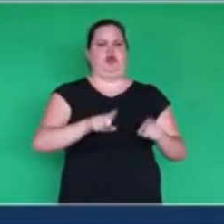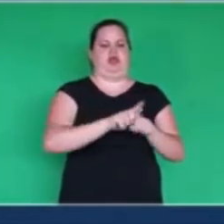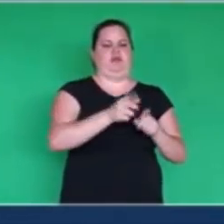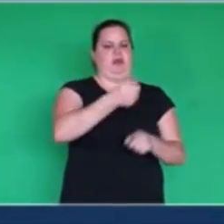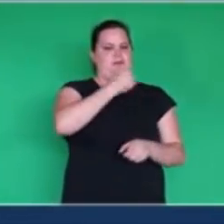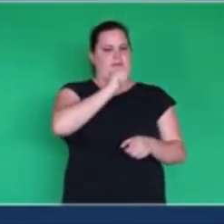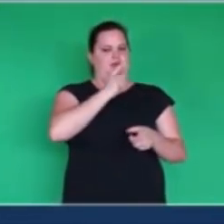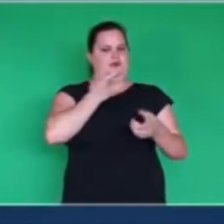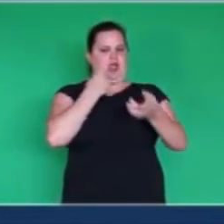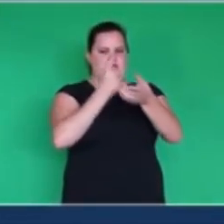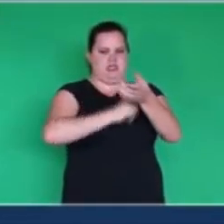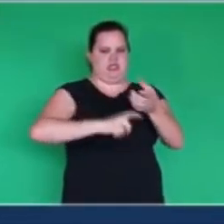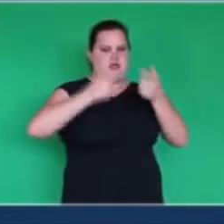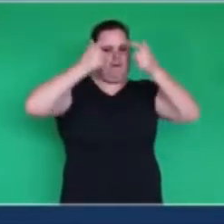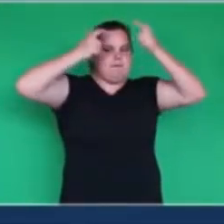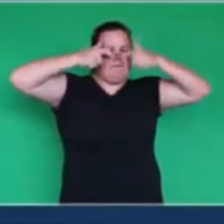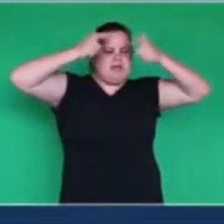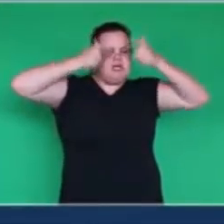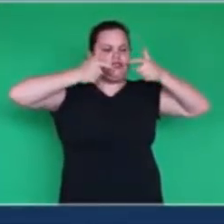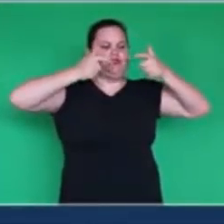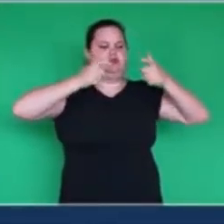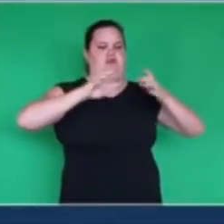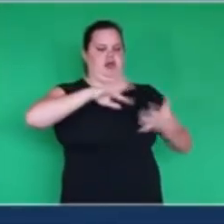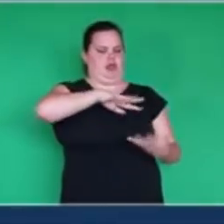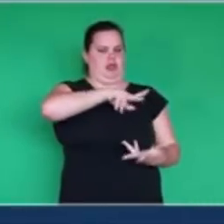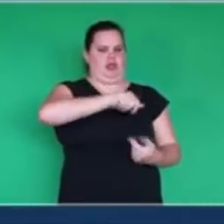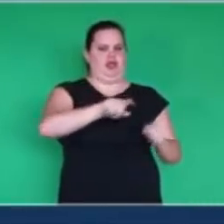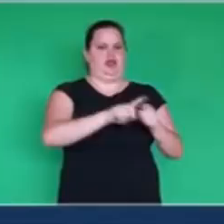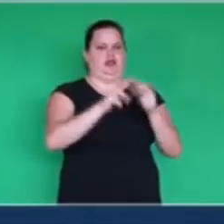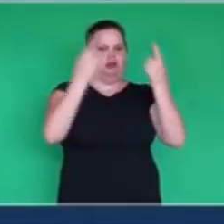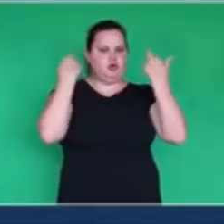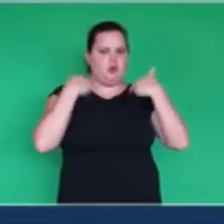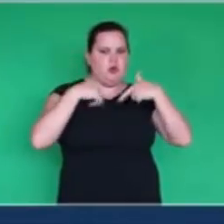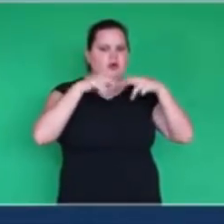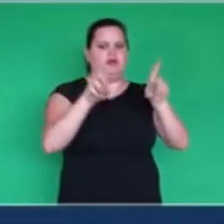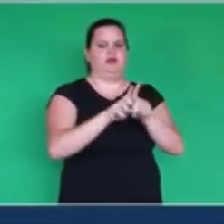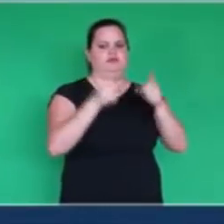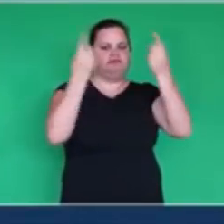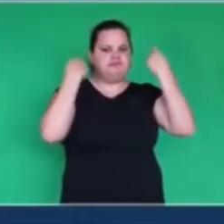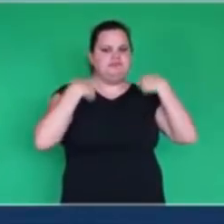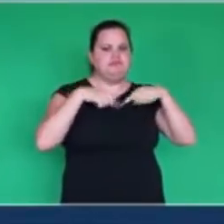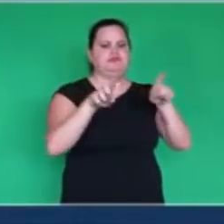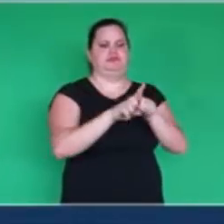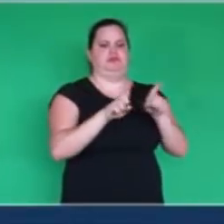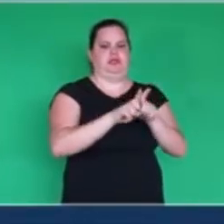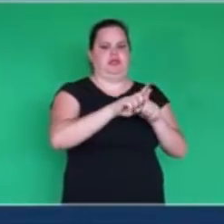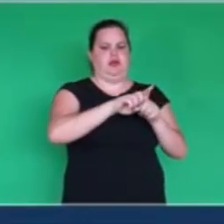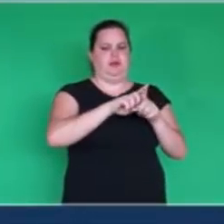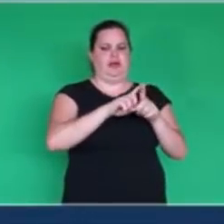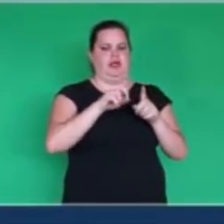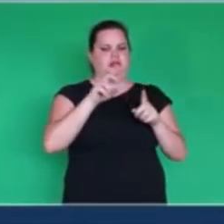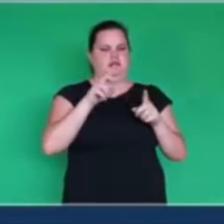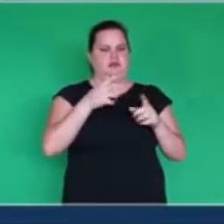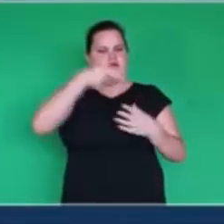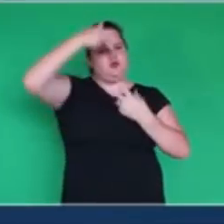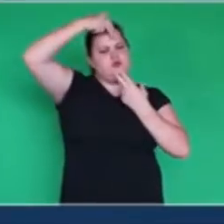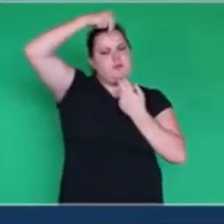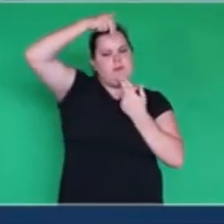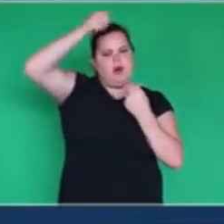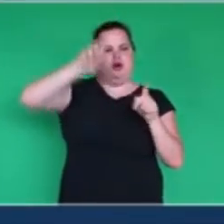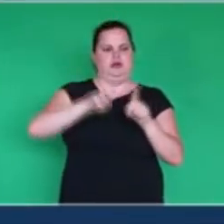dos príncipes da terra, dos carneiros, dos cordeiros e dos bodes e dos bezerros,